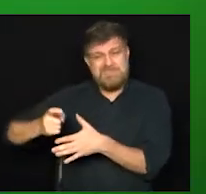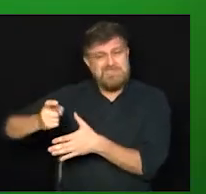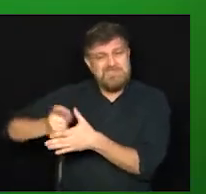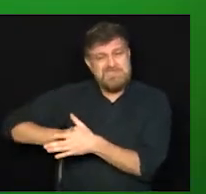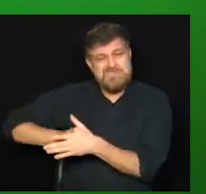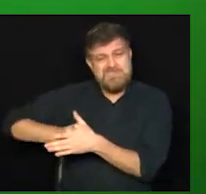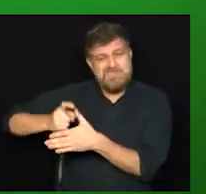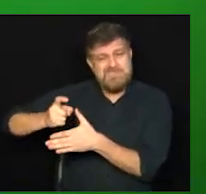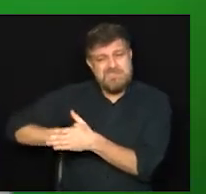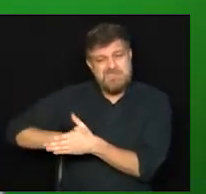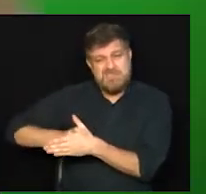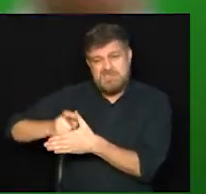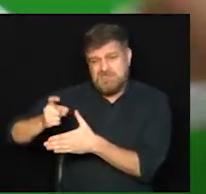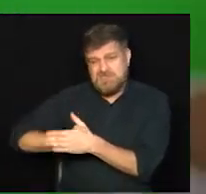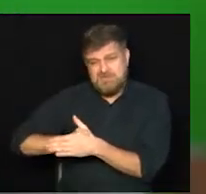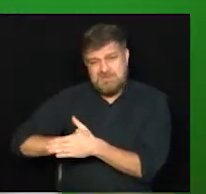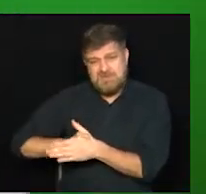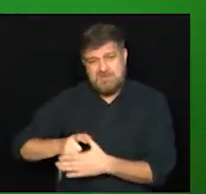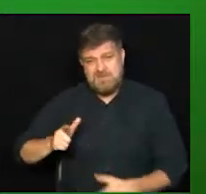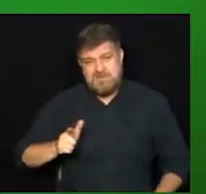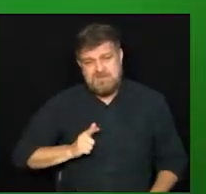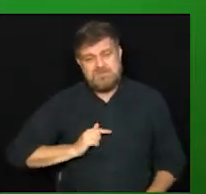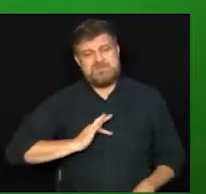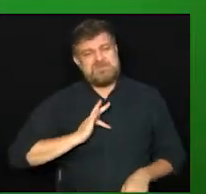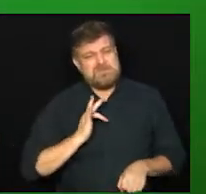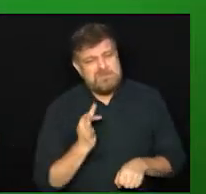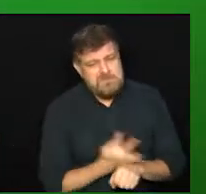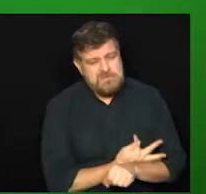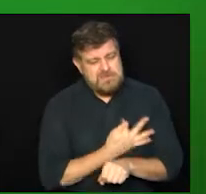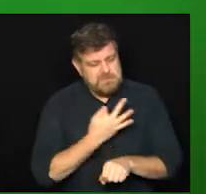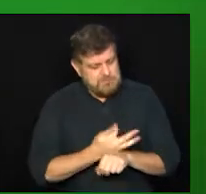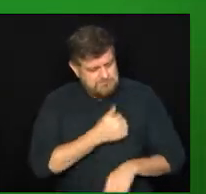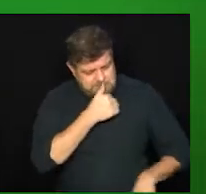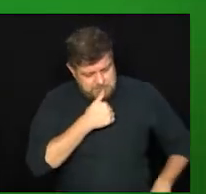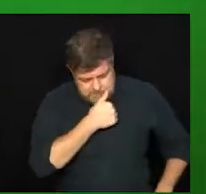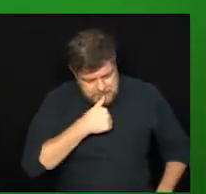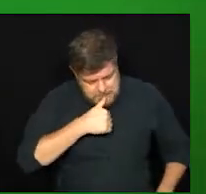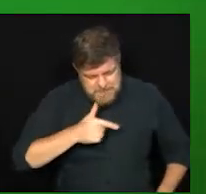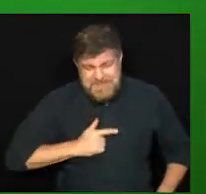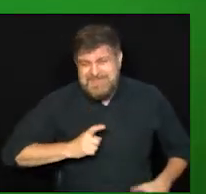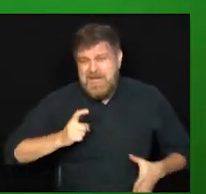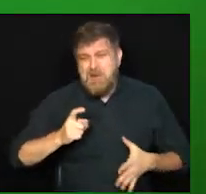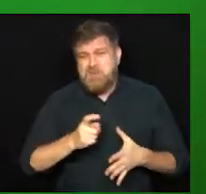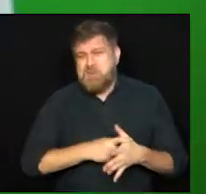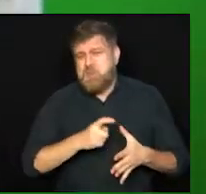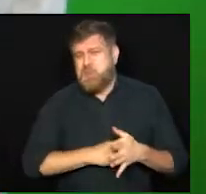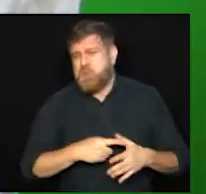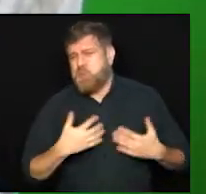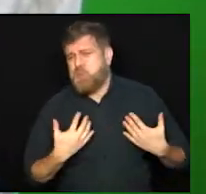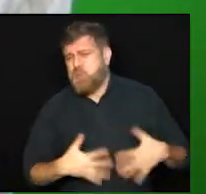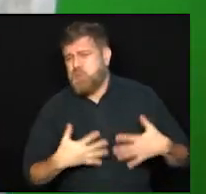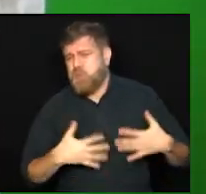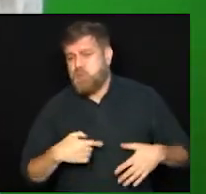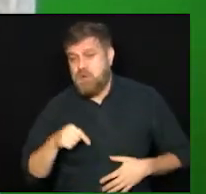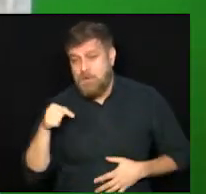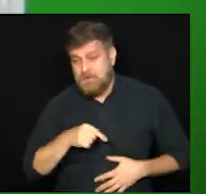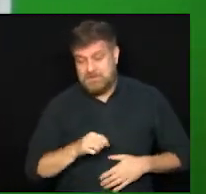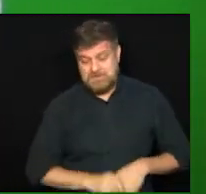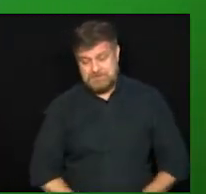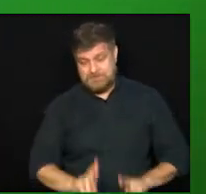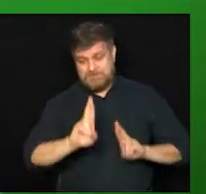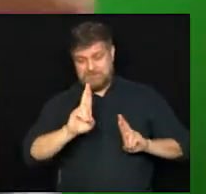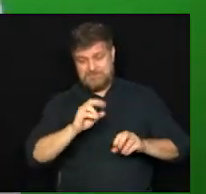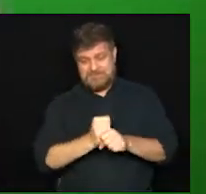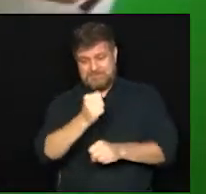endividadas, né, as que estão resistindo, estão muito endividadas, mas com esperança que até o final do